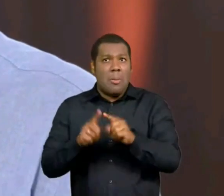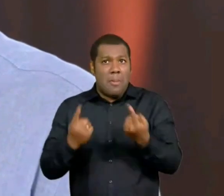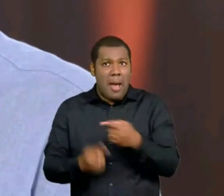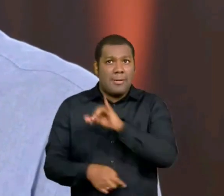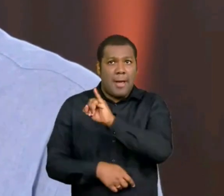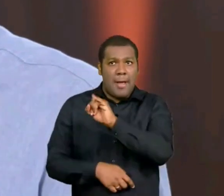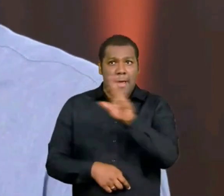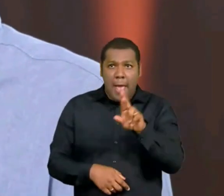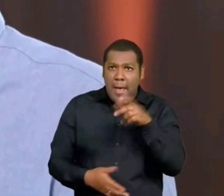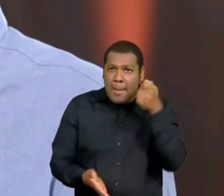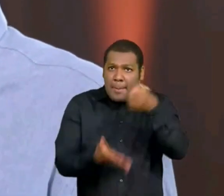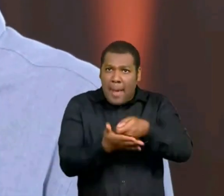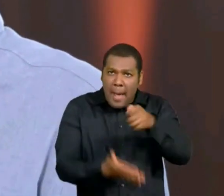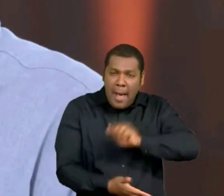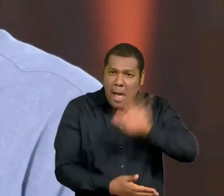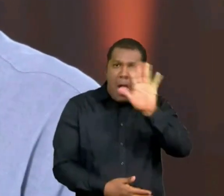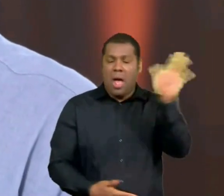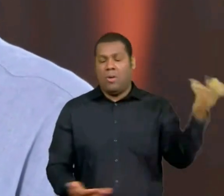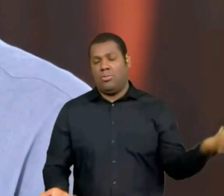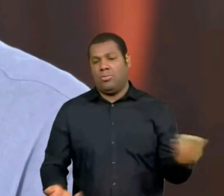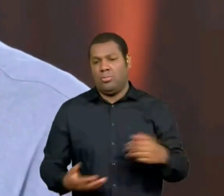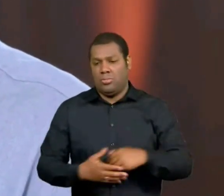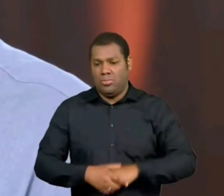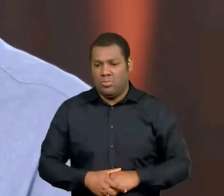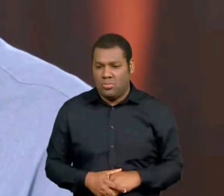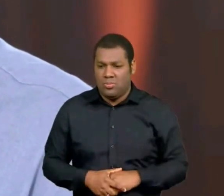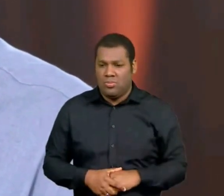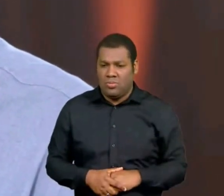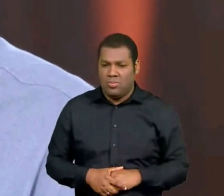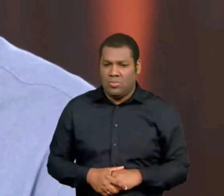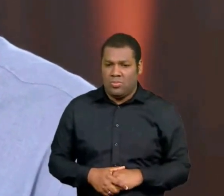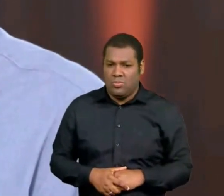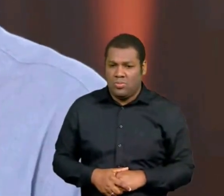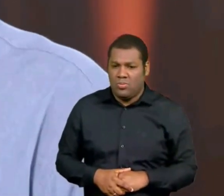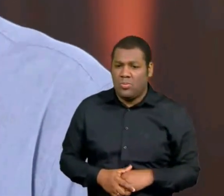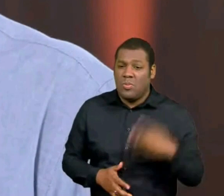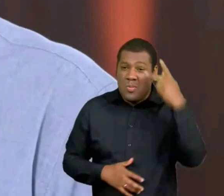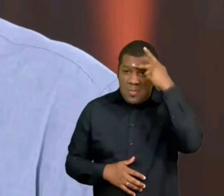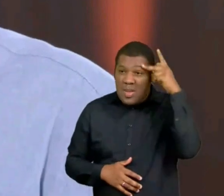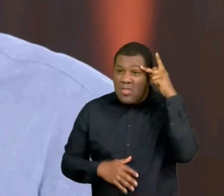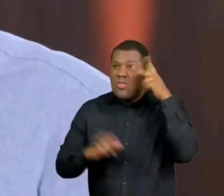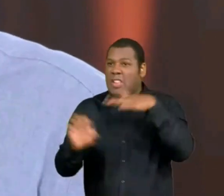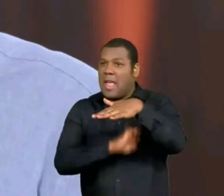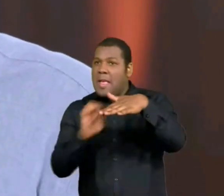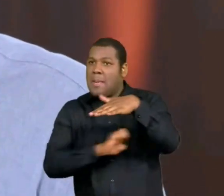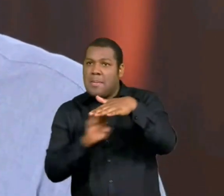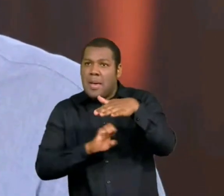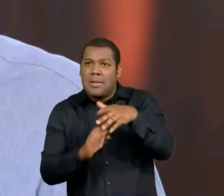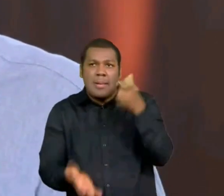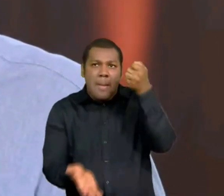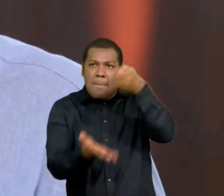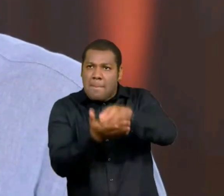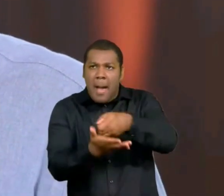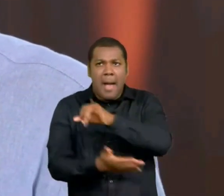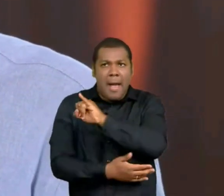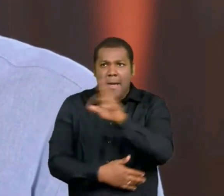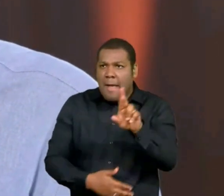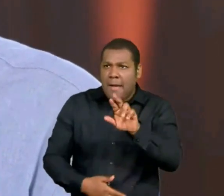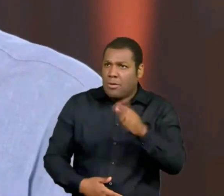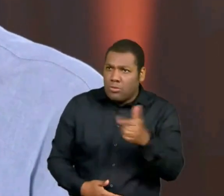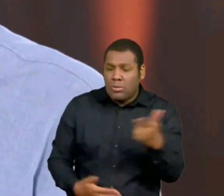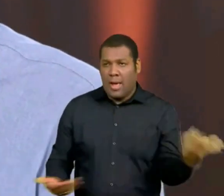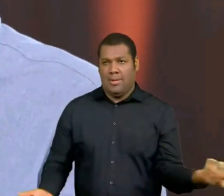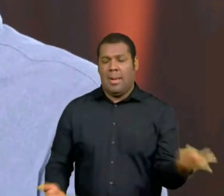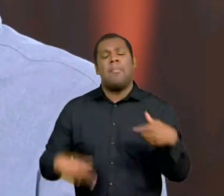de renda, mas a participação no lucro dos empresários não se paga. Então nós temos que inverter essa lógica. Sabe?